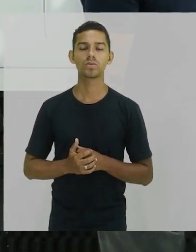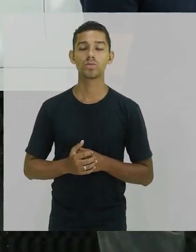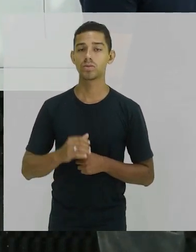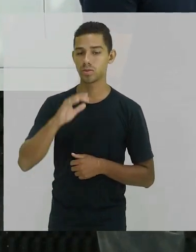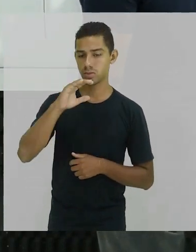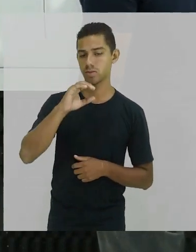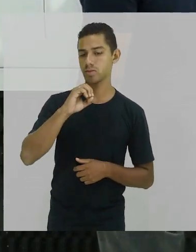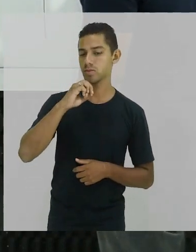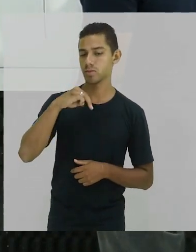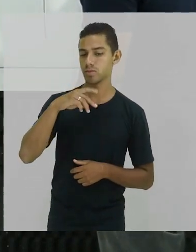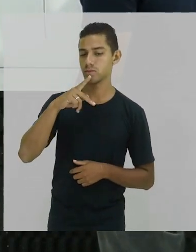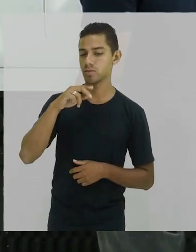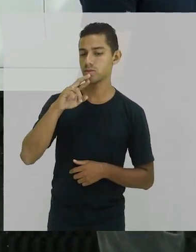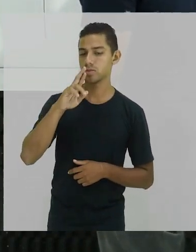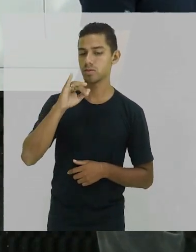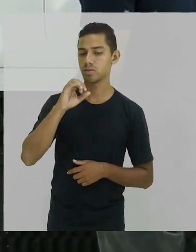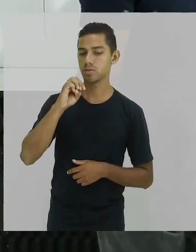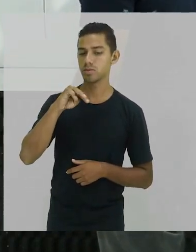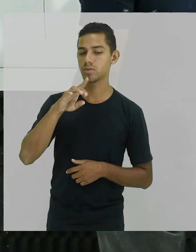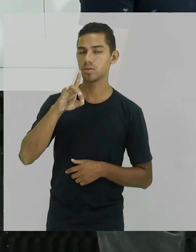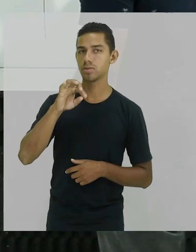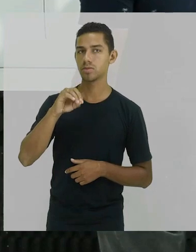Comprimento 1